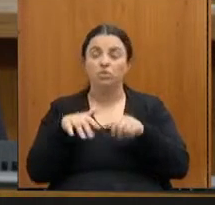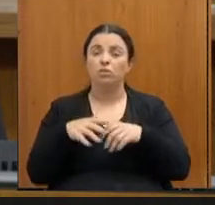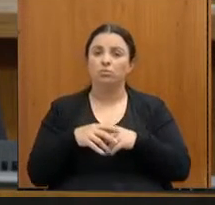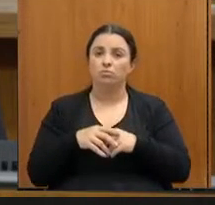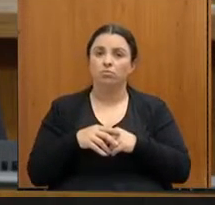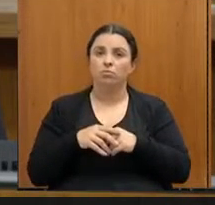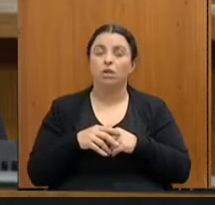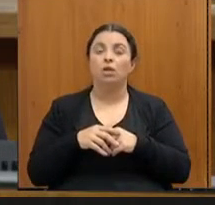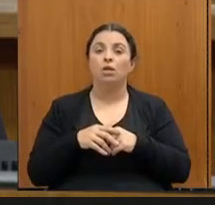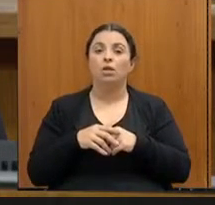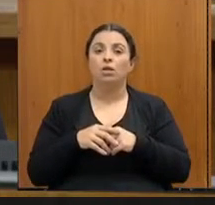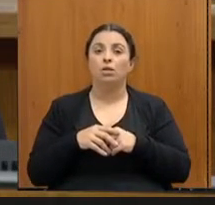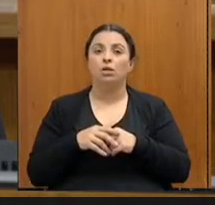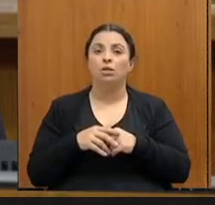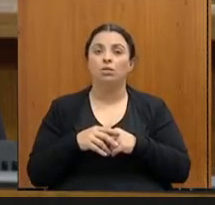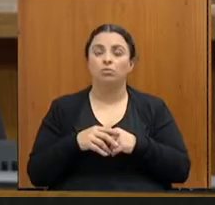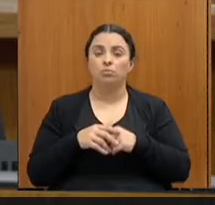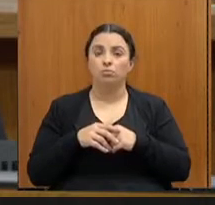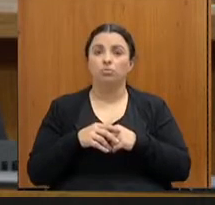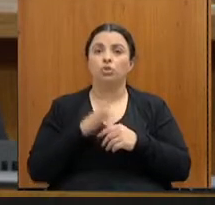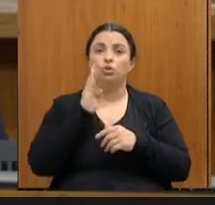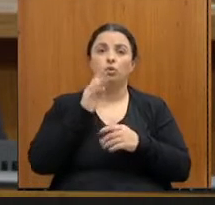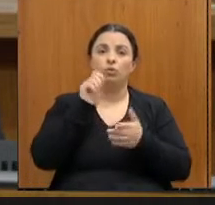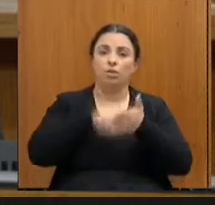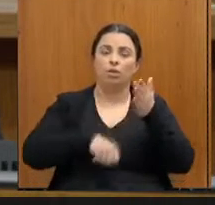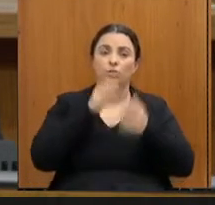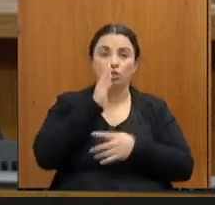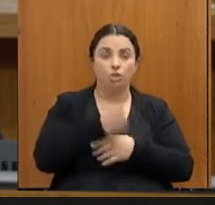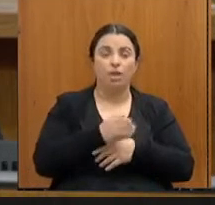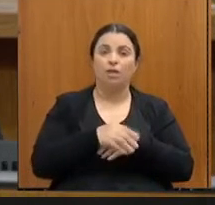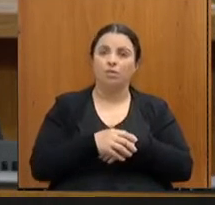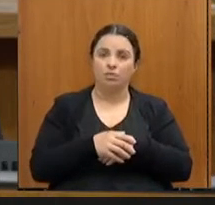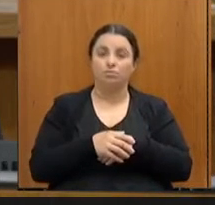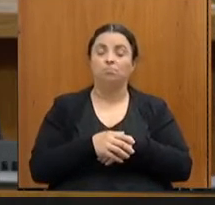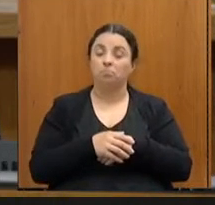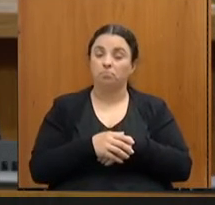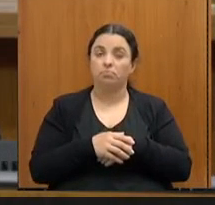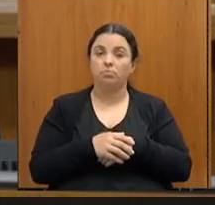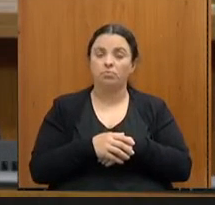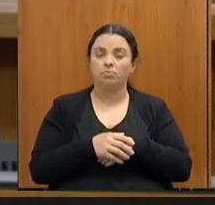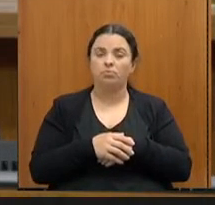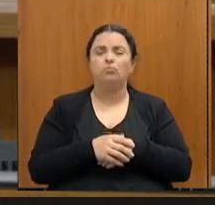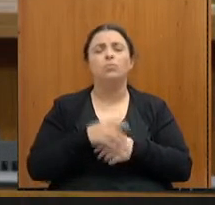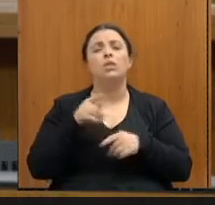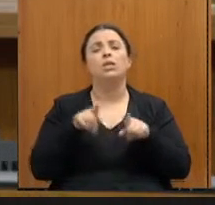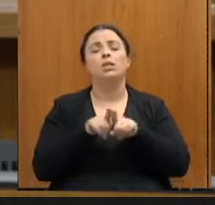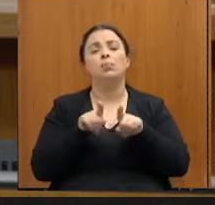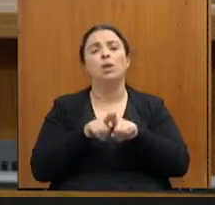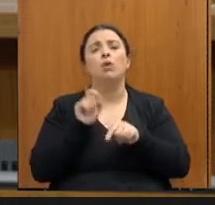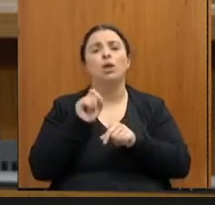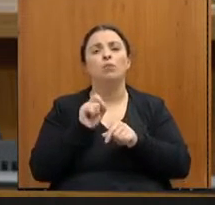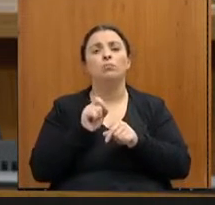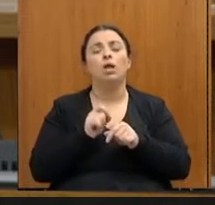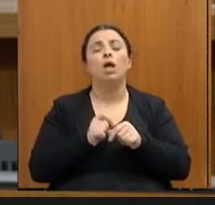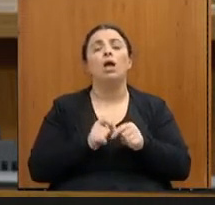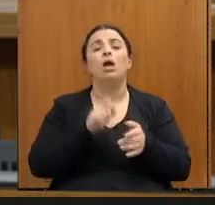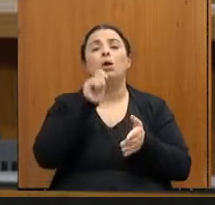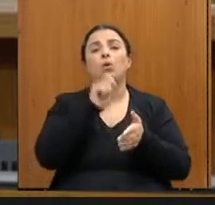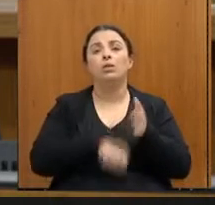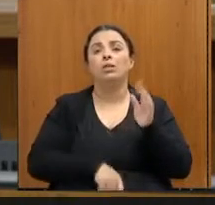o número de energia debilidades na segundo comentário é que a igreja debilidade